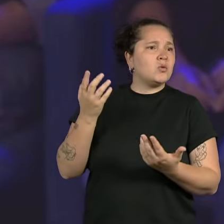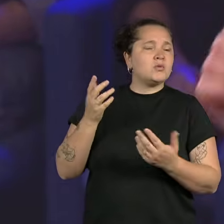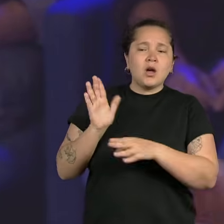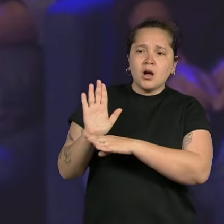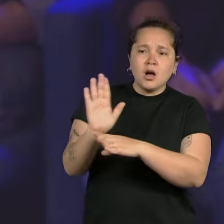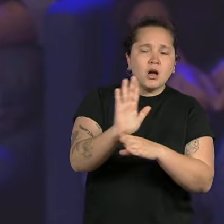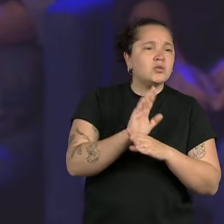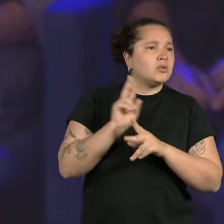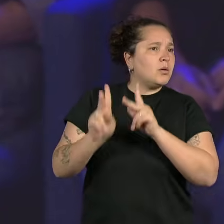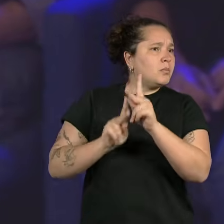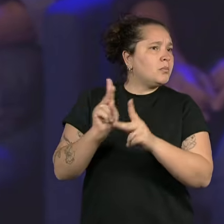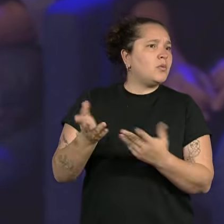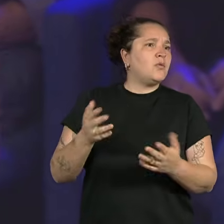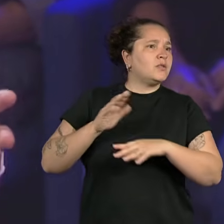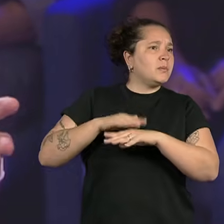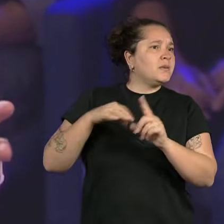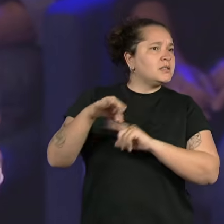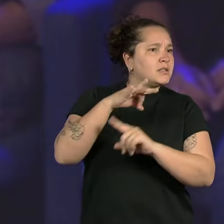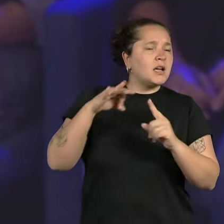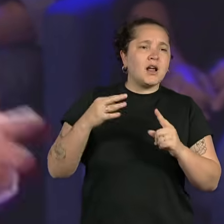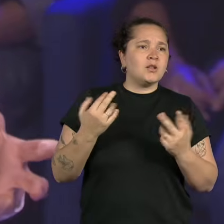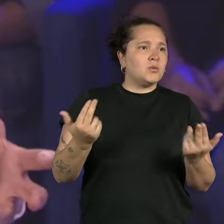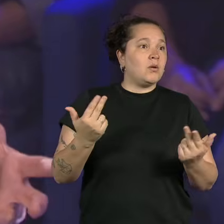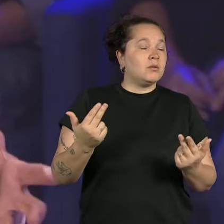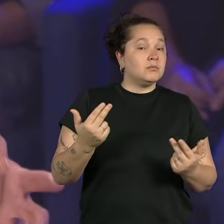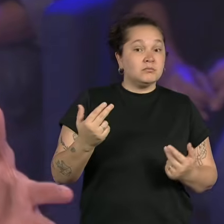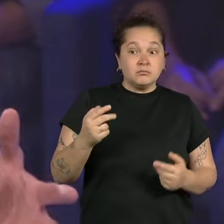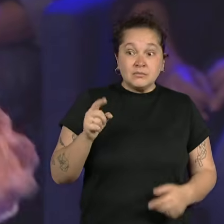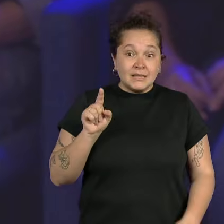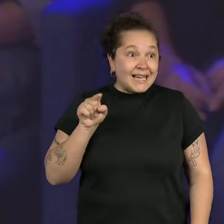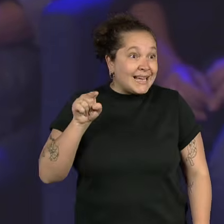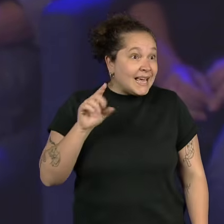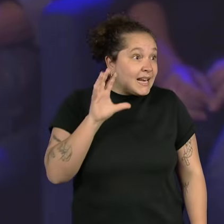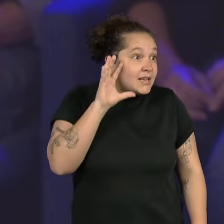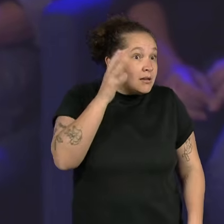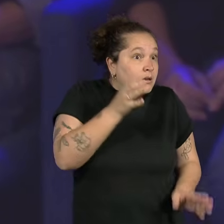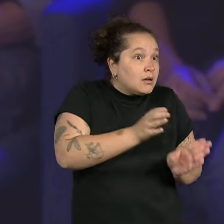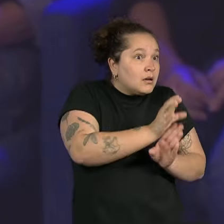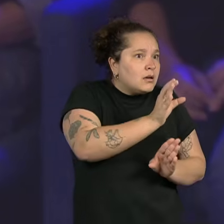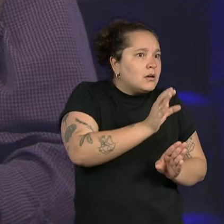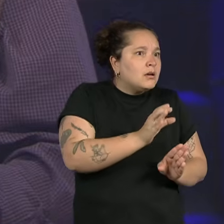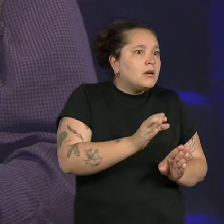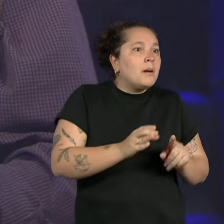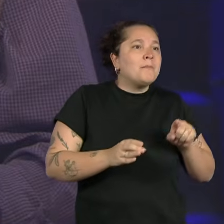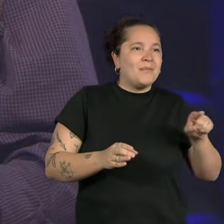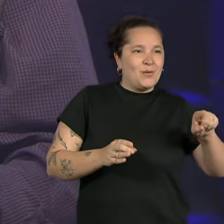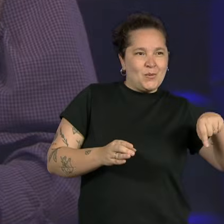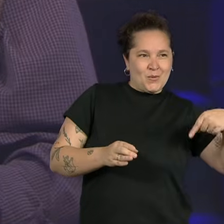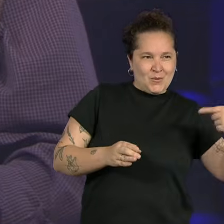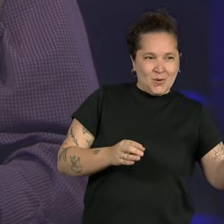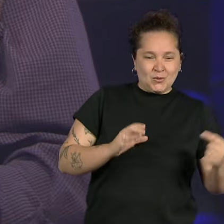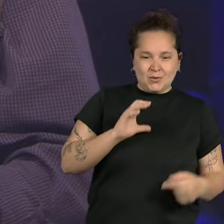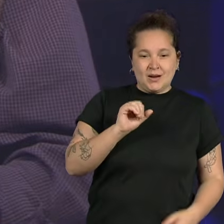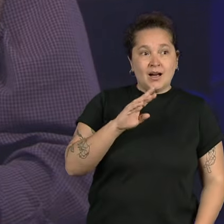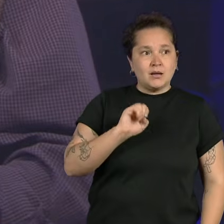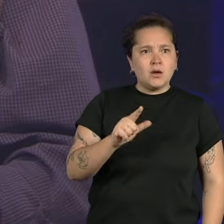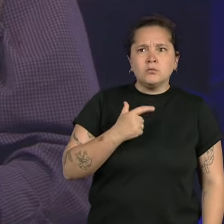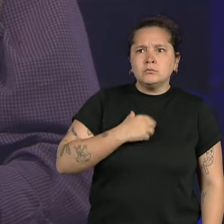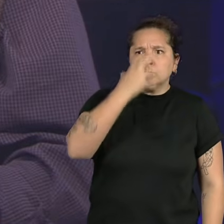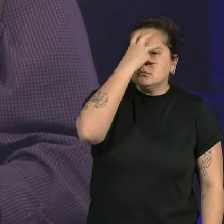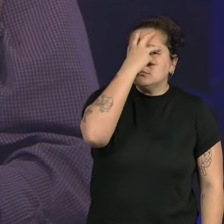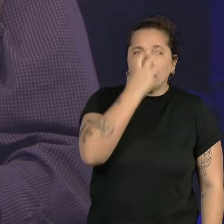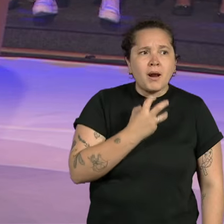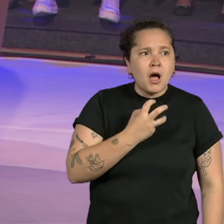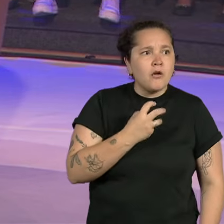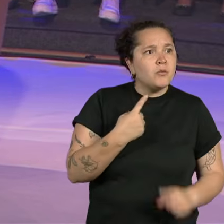fazer o sagrado. E é uma história linda, assim, ele resolveu, e o cardeal ficou bravo com Bergoglio, porque o cardeal queria